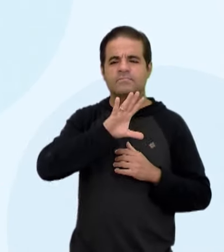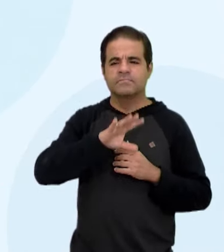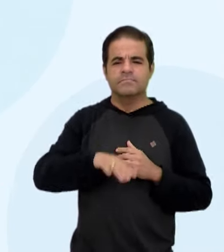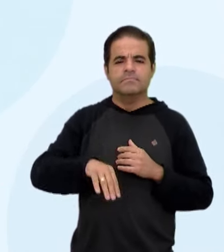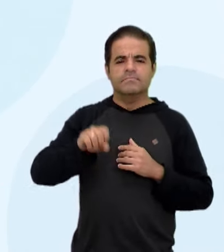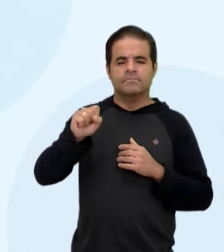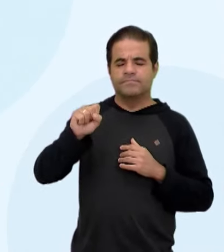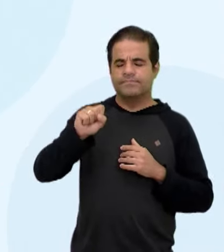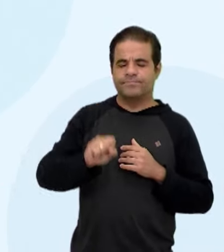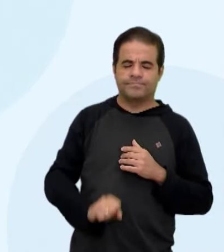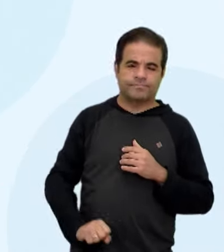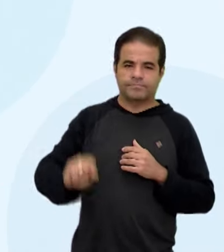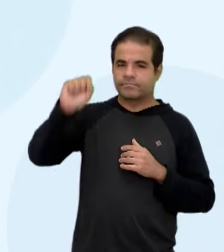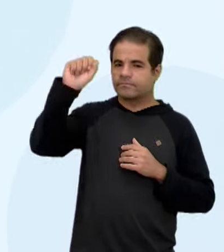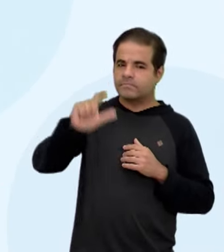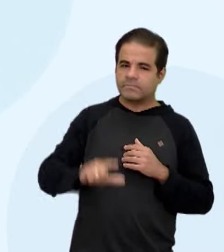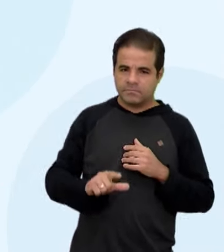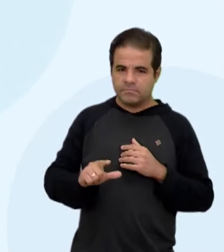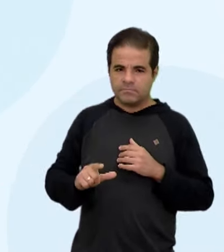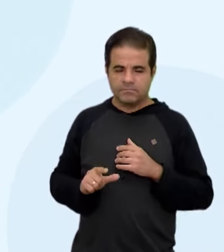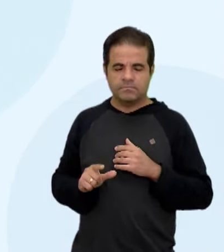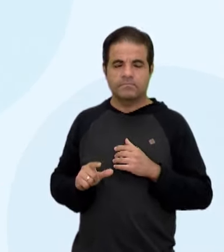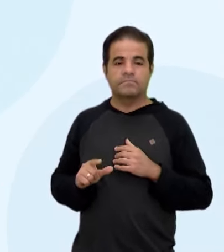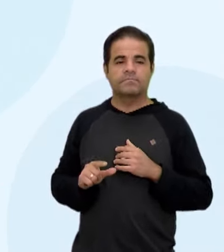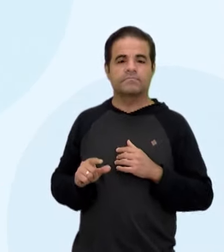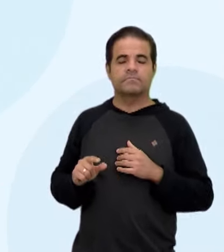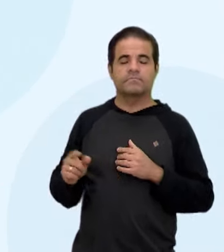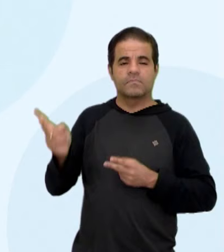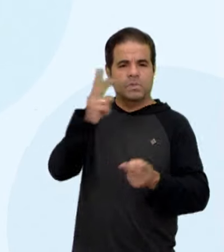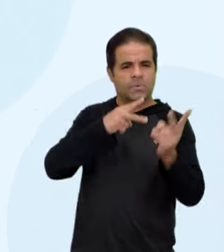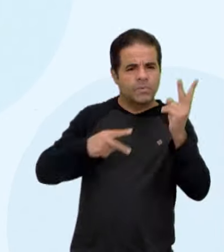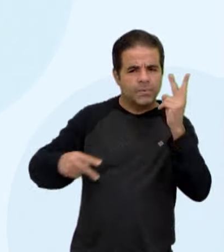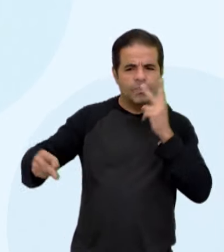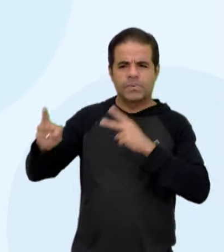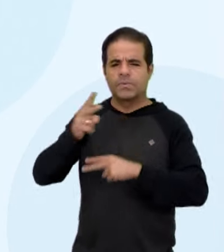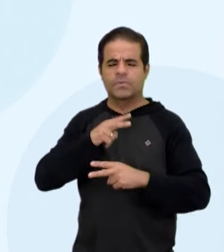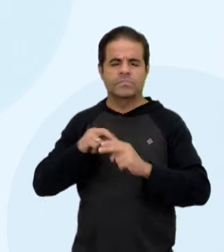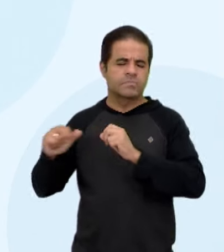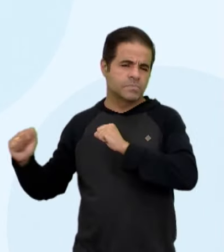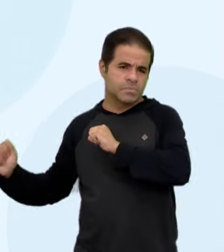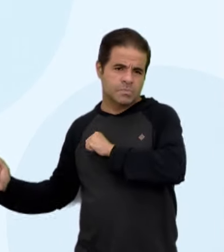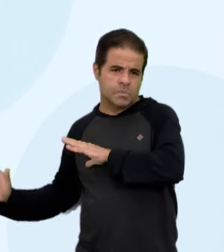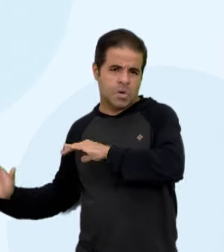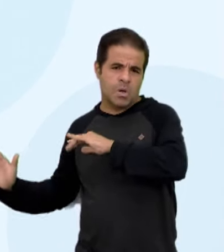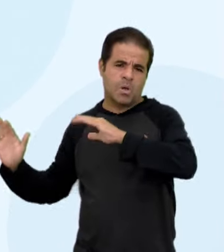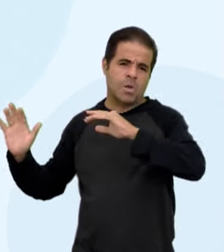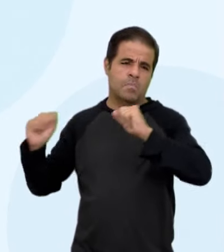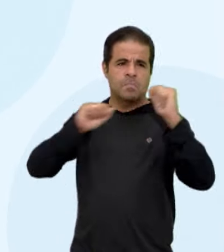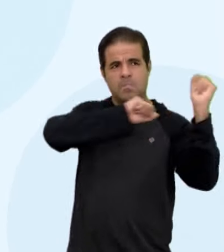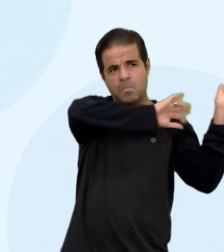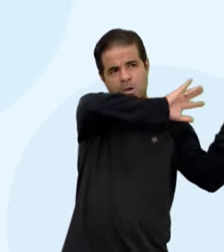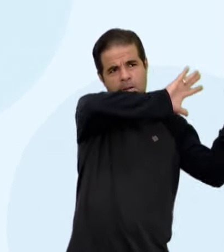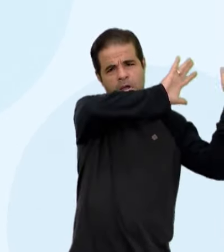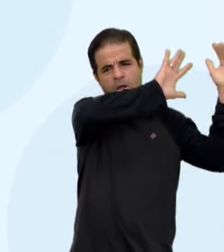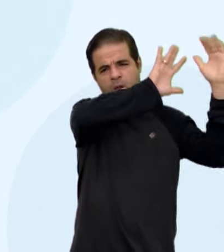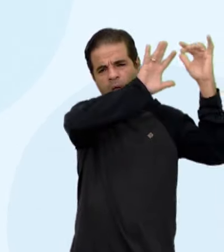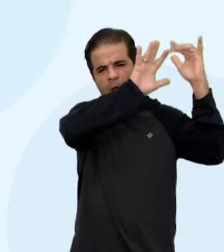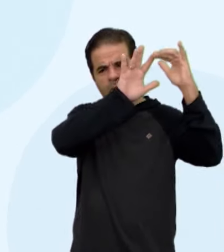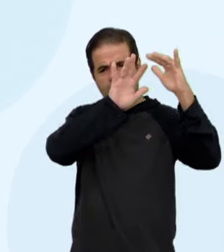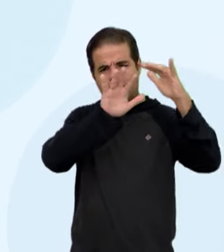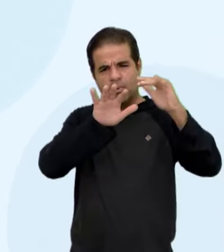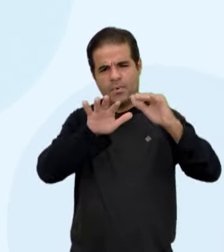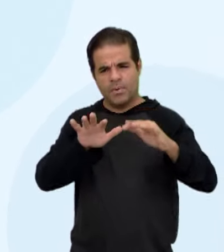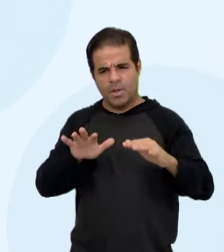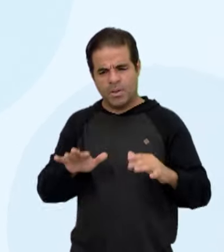região norte, e ela vem através das correntes de ar para o sudeste. E essa umidade da